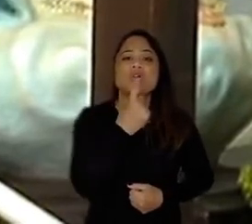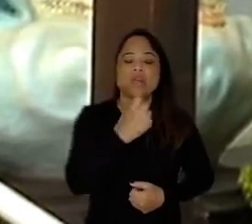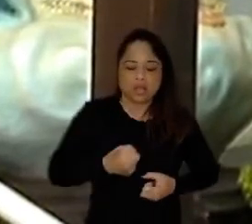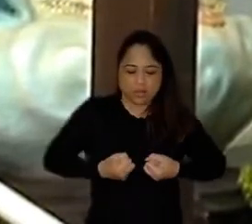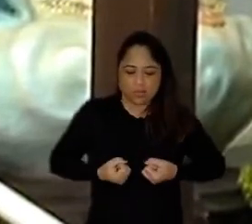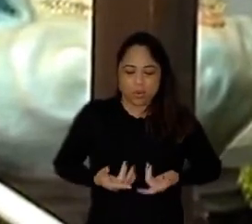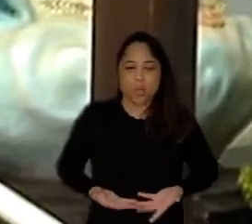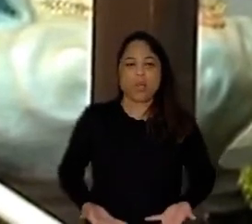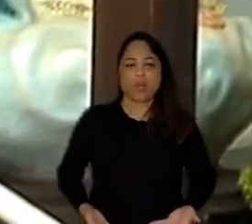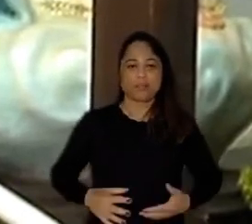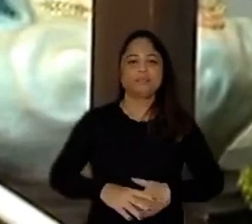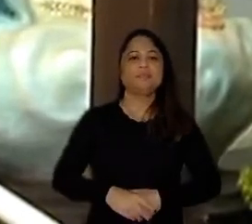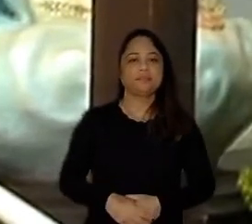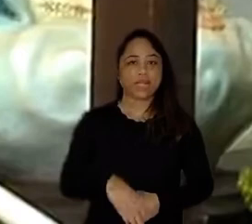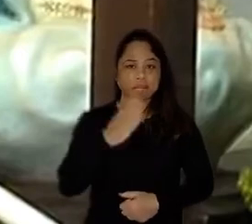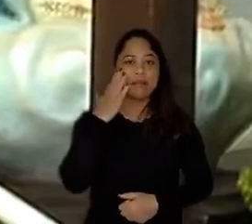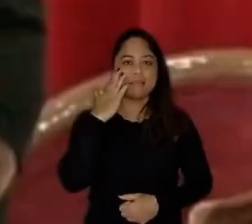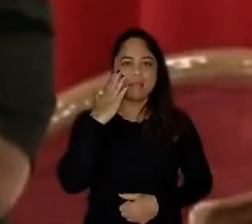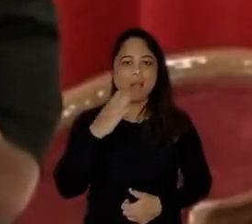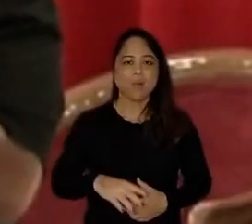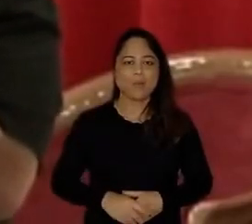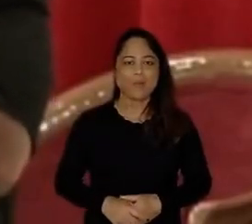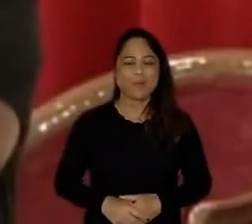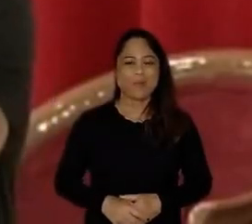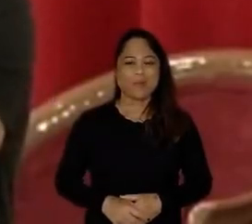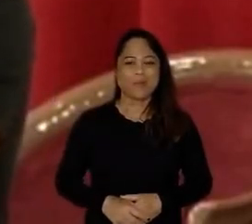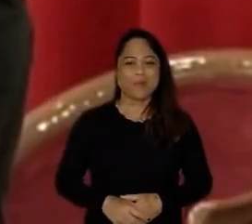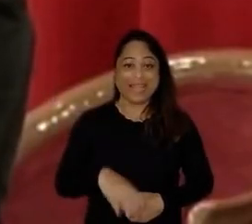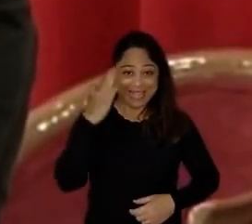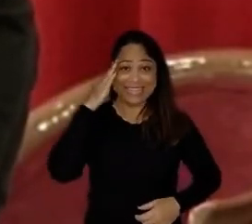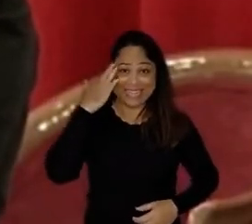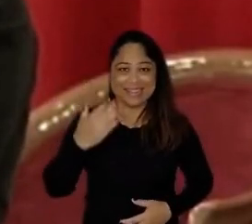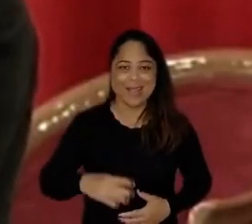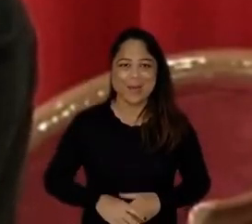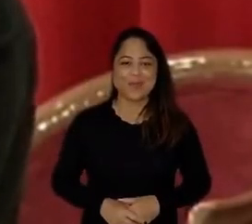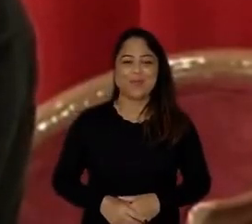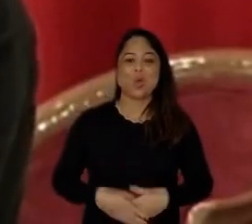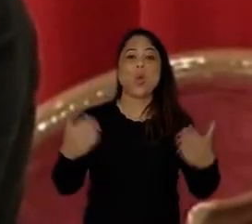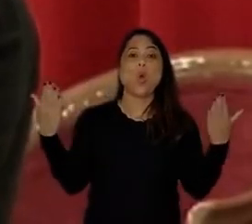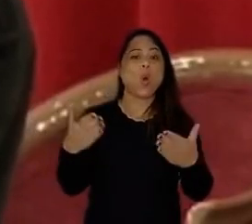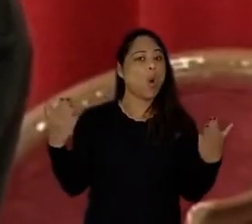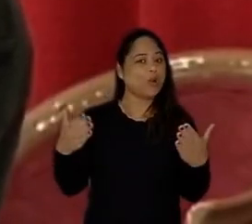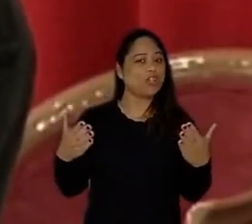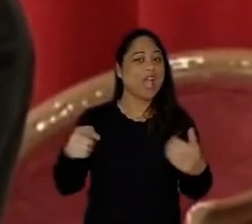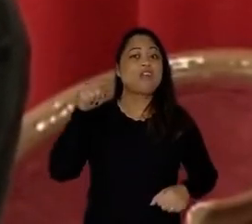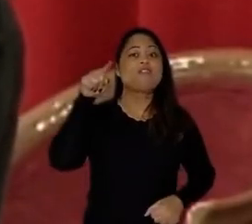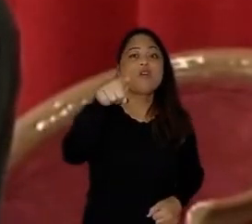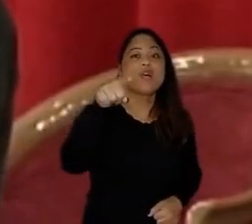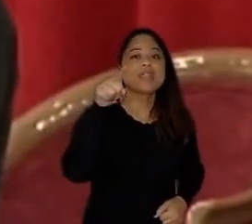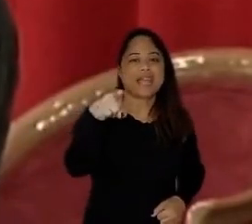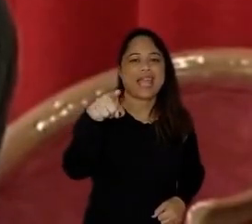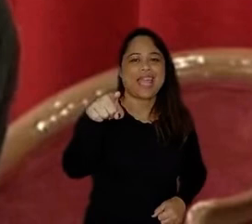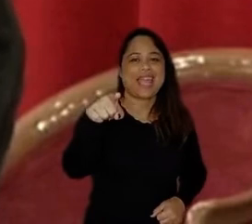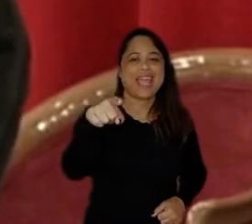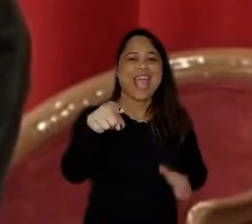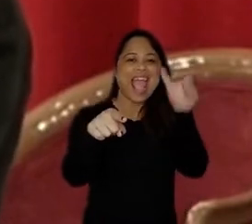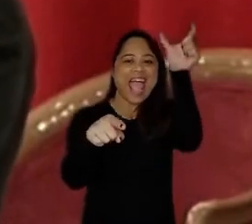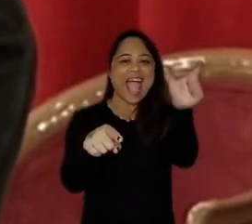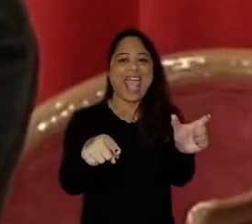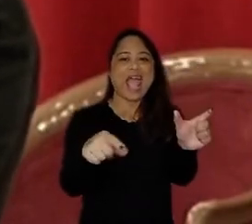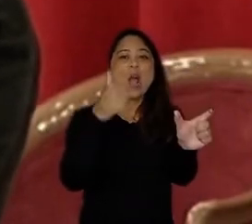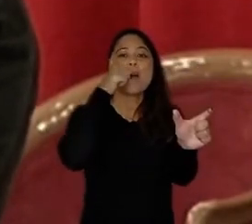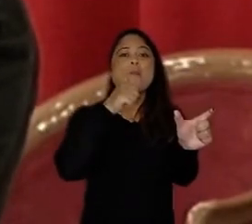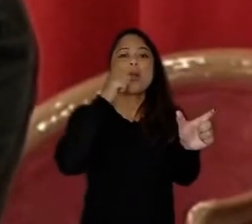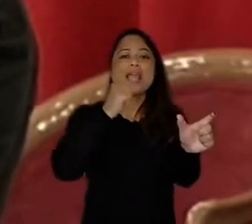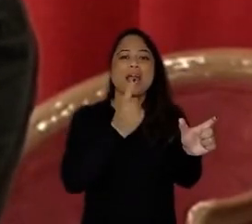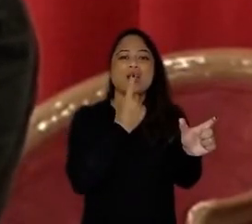Tem gente tão miserável que não abre nem a boca. Abre a boca, diga para quem está do outro lado, a hemorroísa nessa tarde é